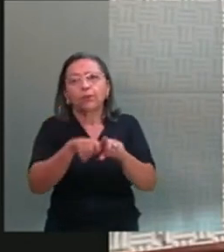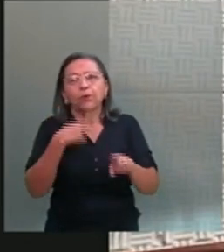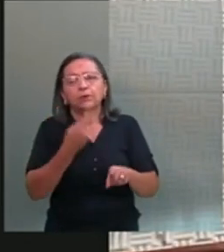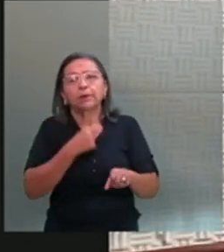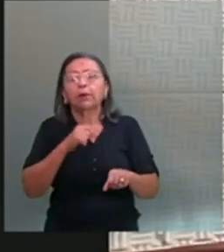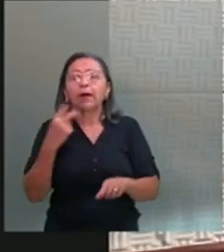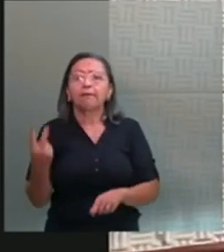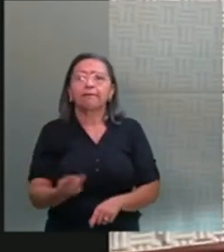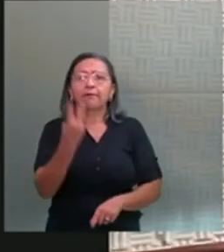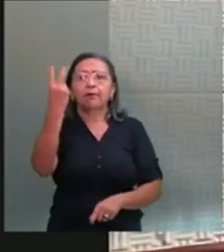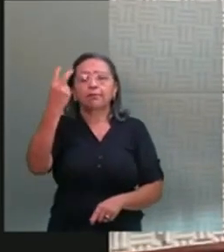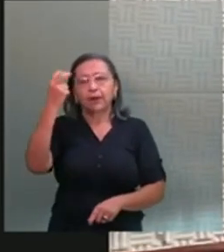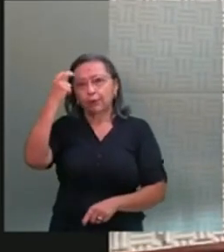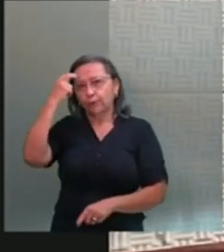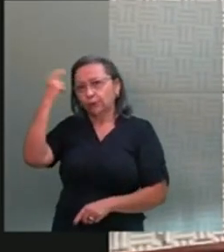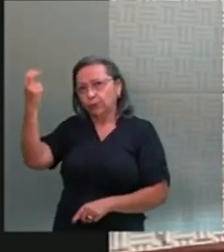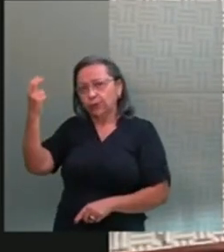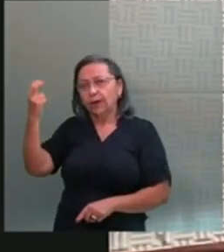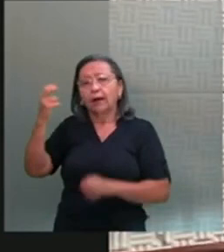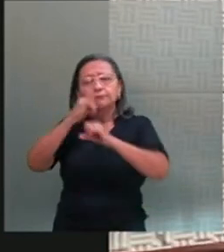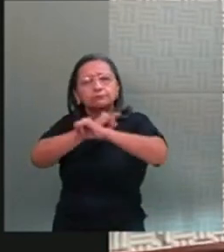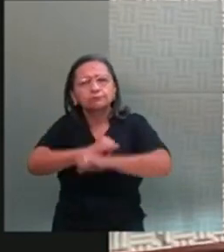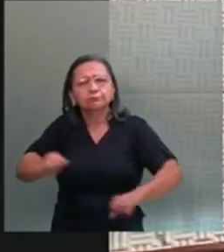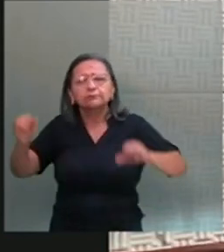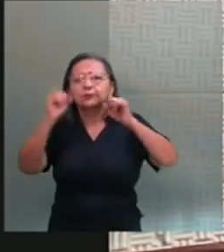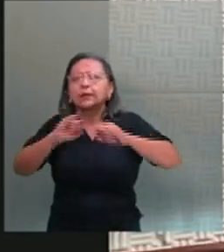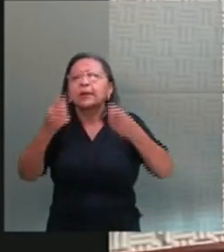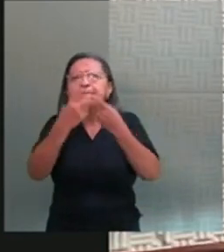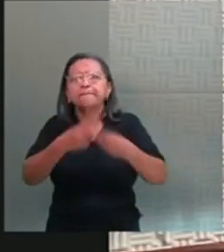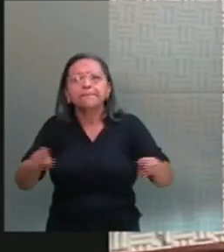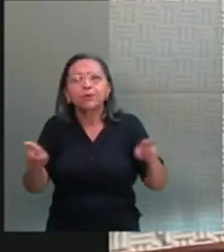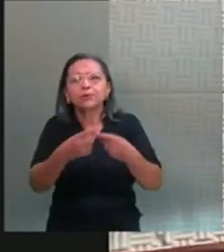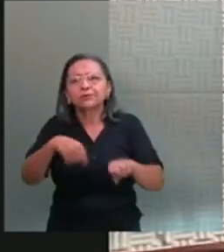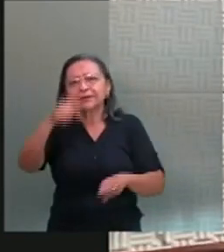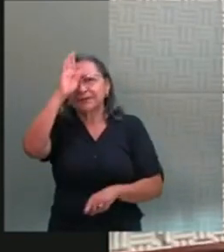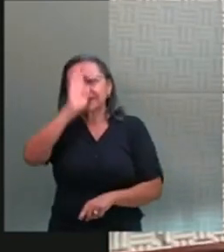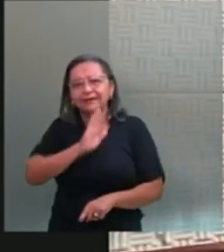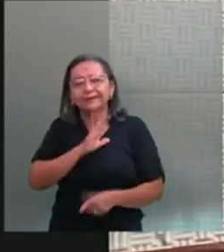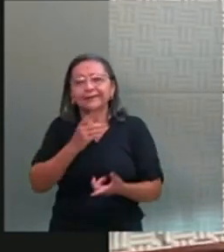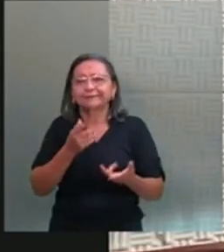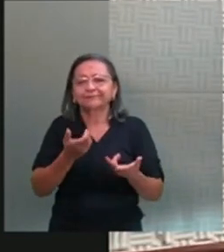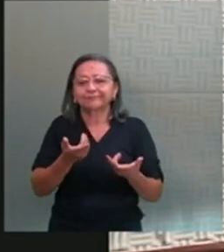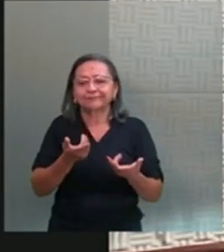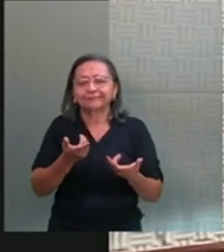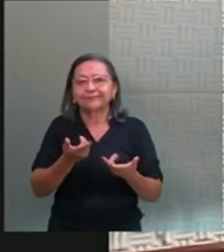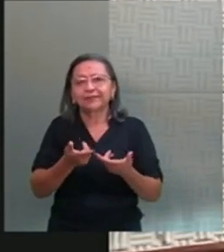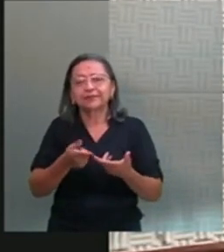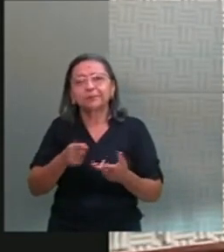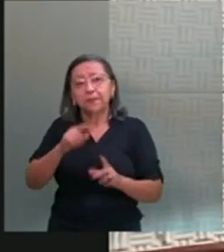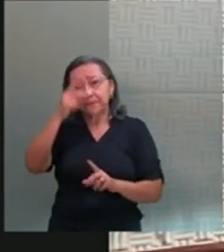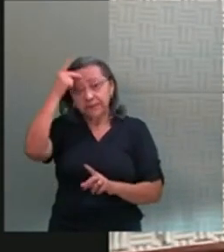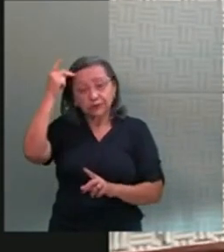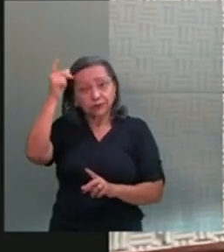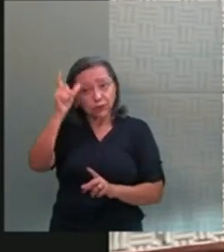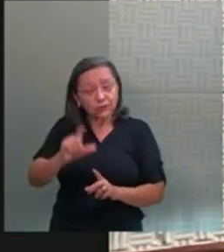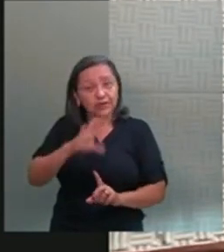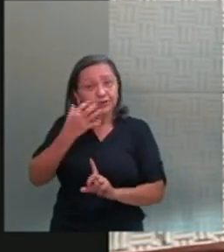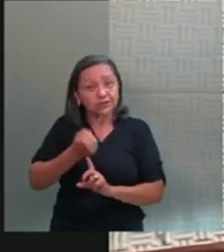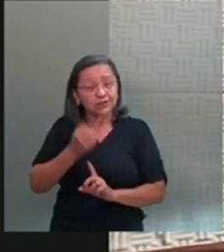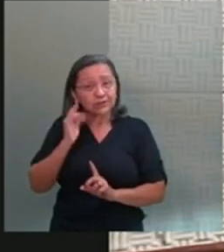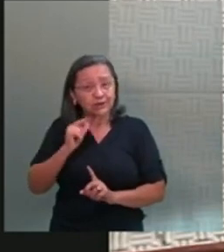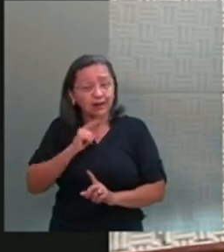a valorização da cultura, a divulgação da música popular brasileira, seja por meio de artistas já consagrados ou